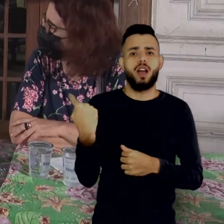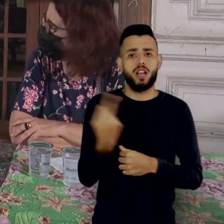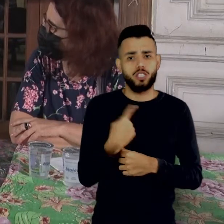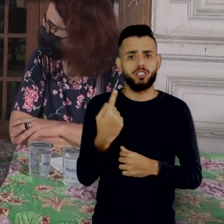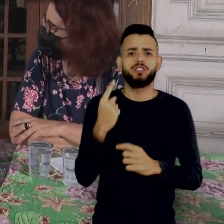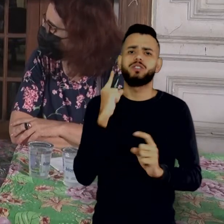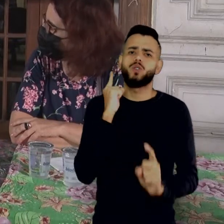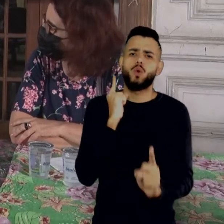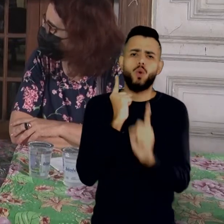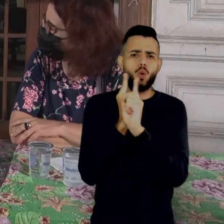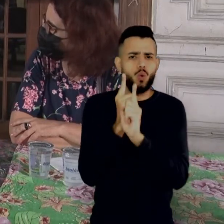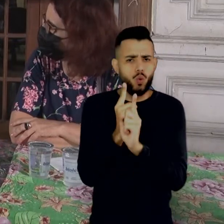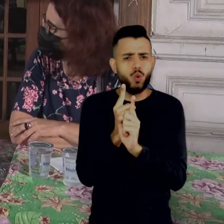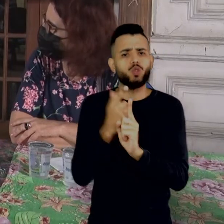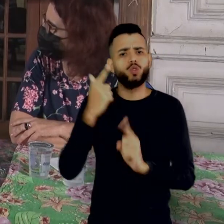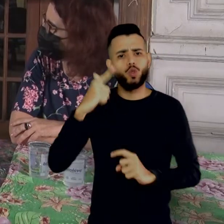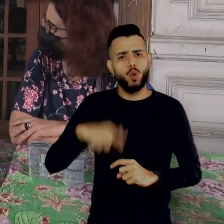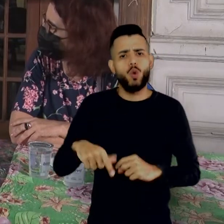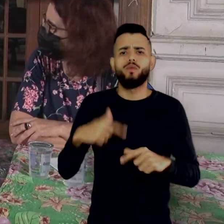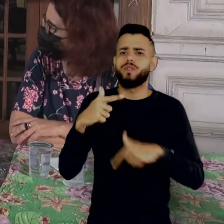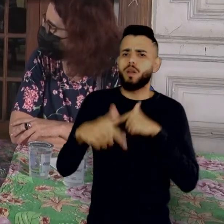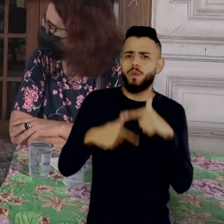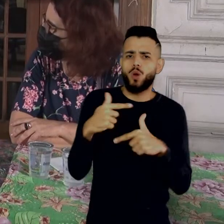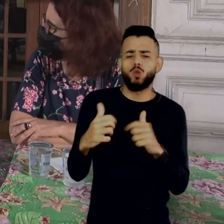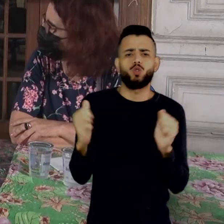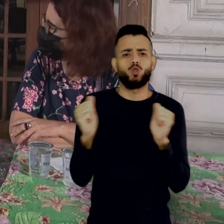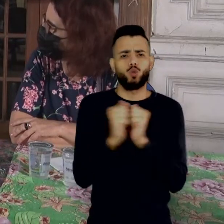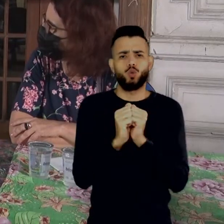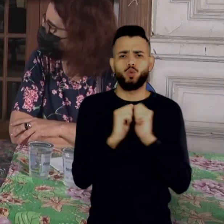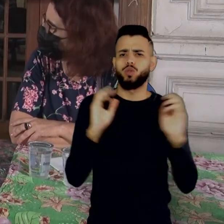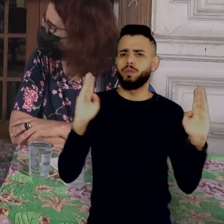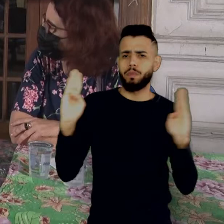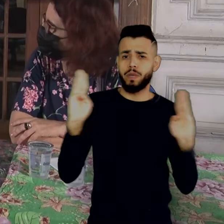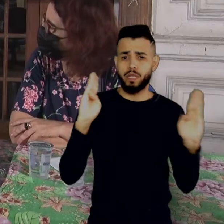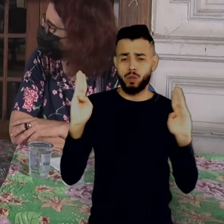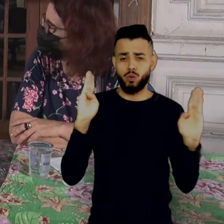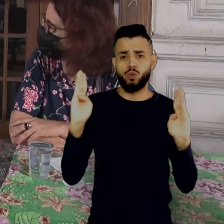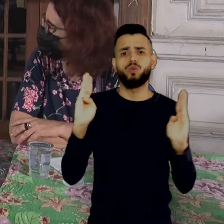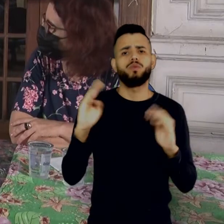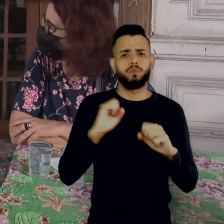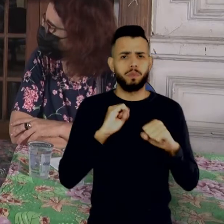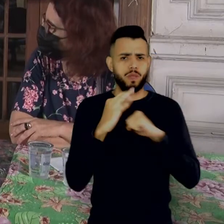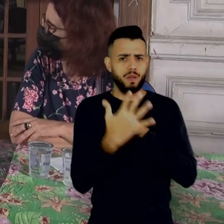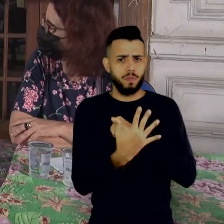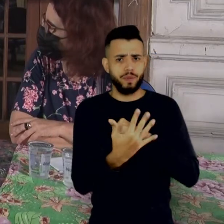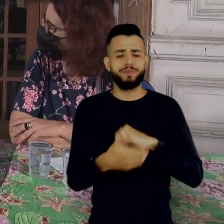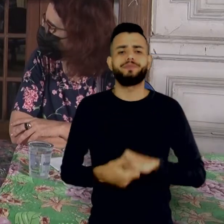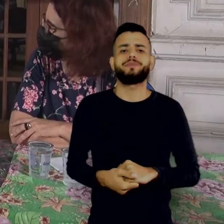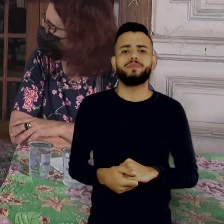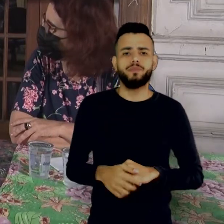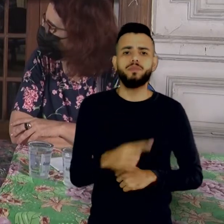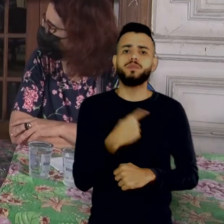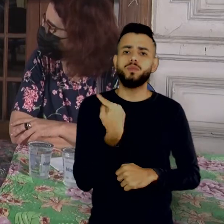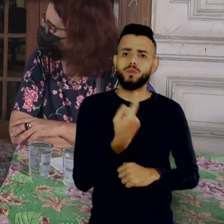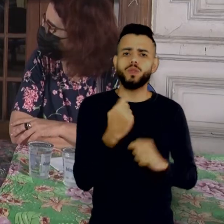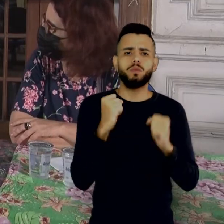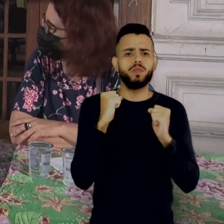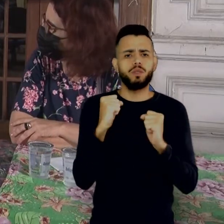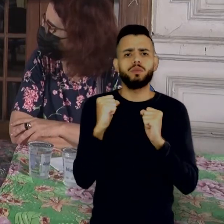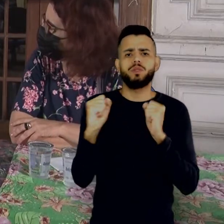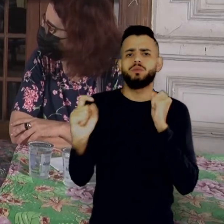reencontrou, começou a trabalhar bastante junto aí nesse período da pandemia e pudemos nos